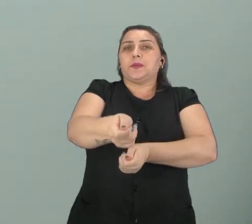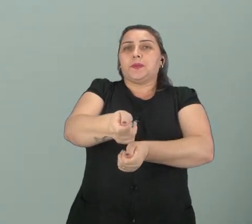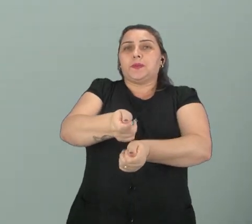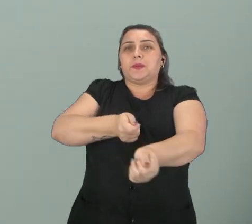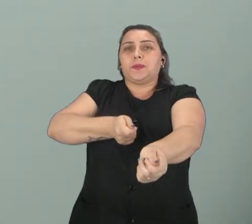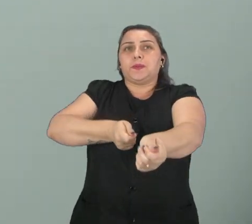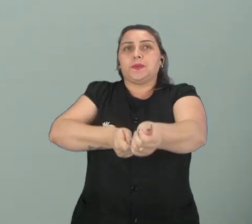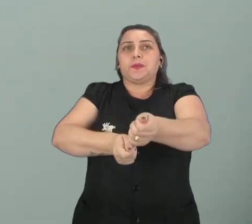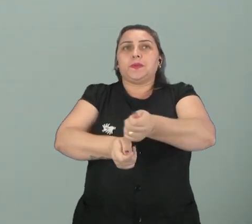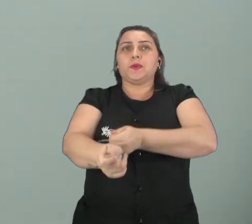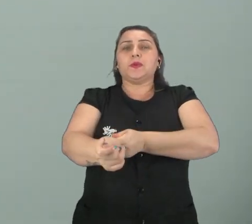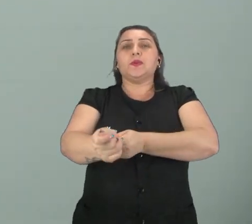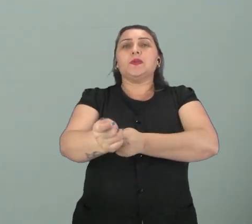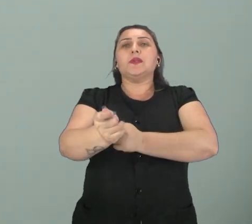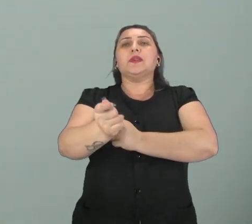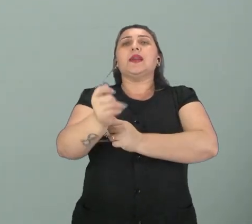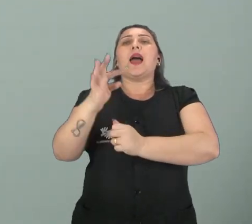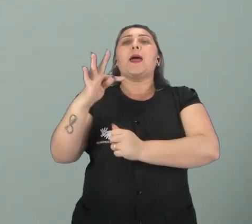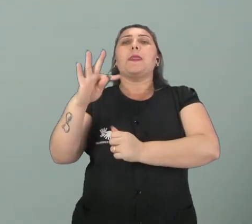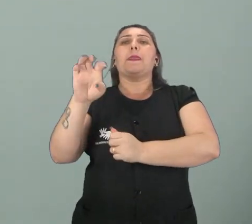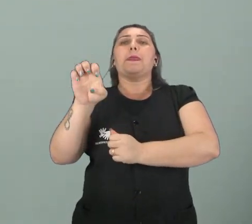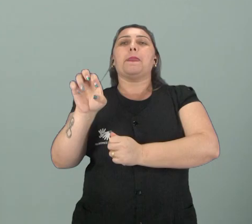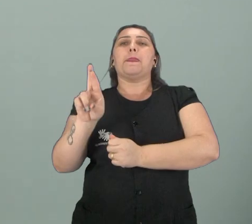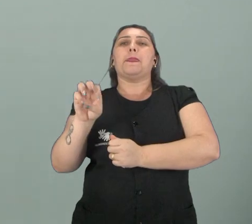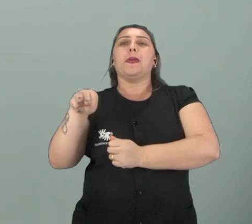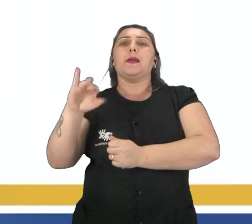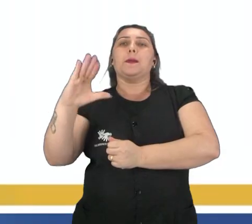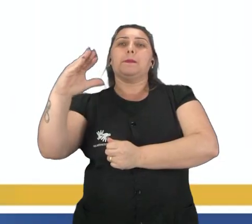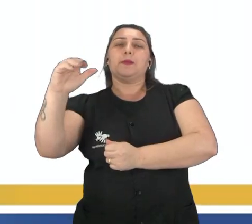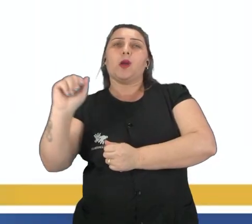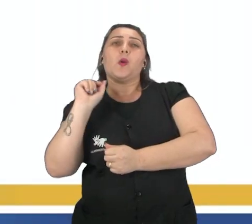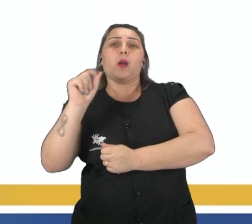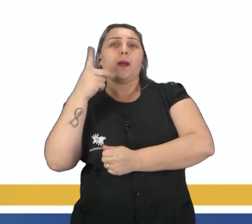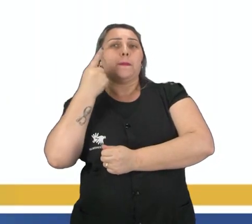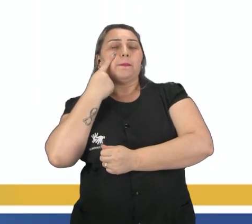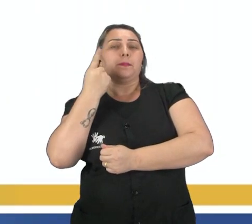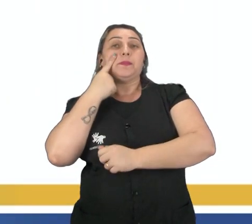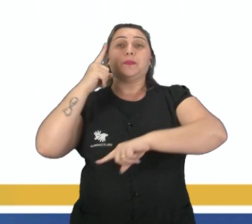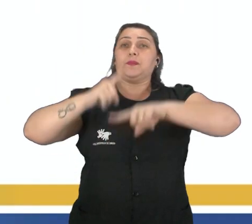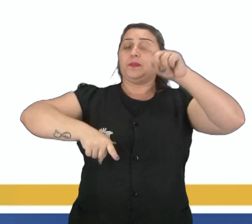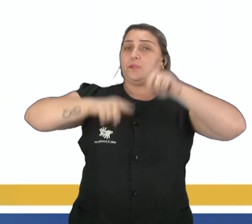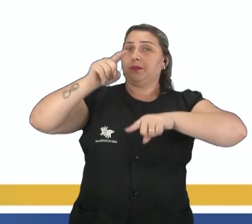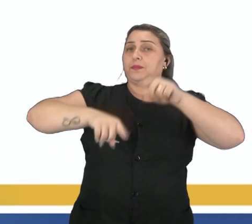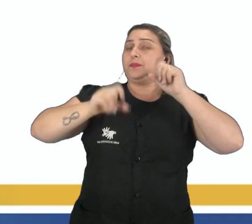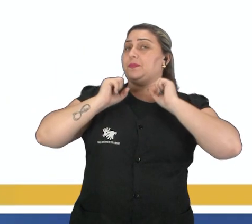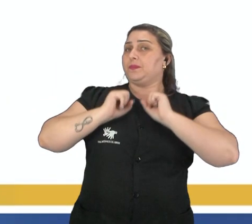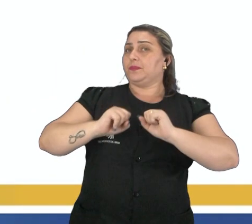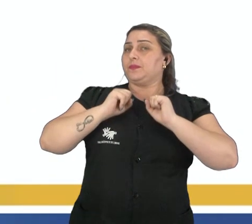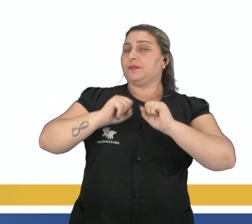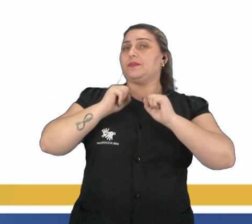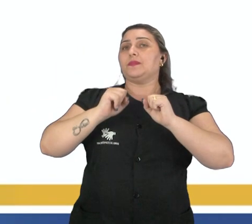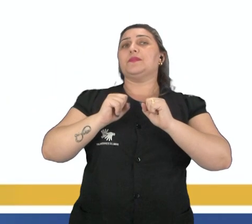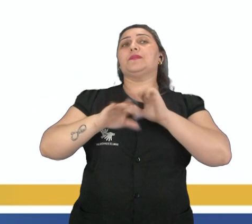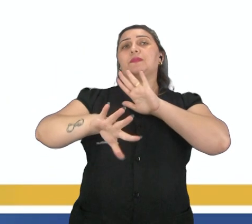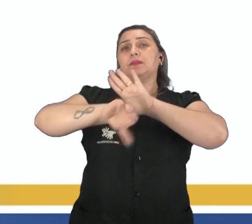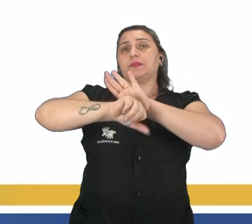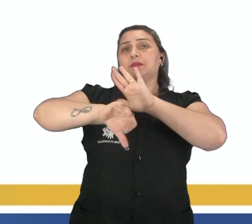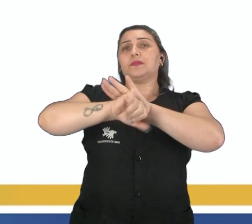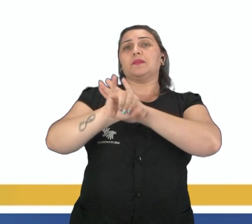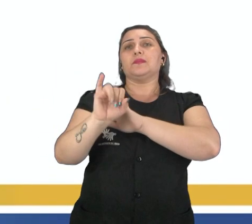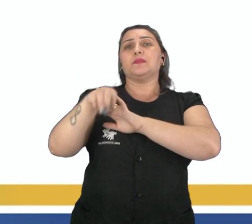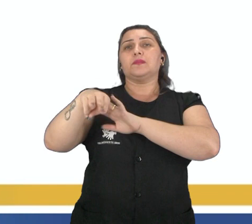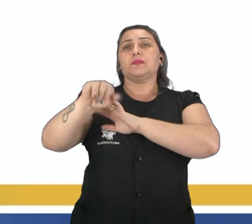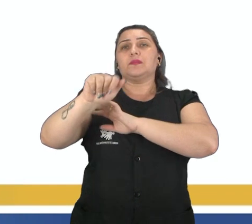propriedade que é chamada de magnetismo. O que a gente observa no magnetismo? Que os materiais, eles podem ser atraídos por um